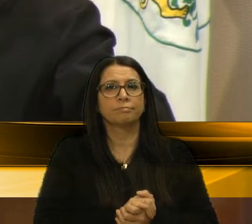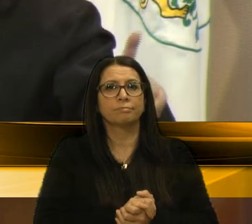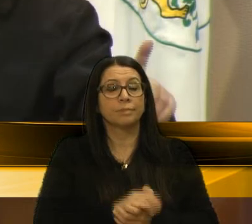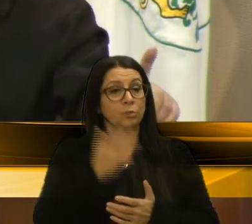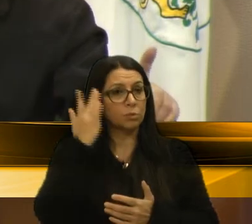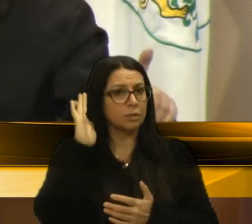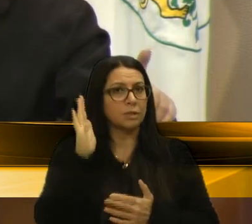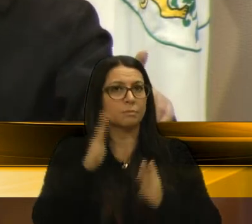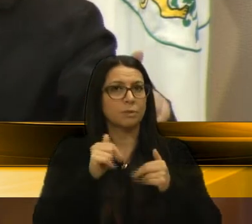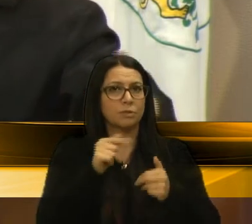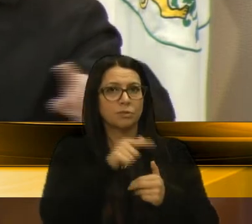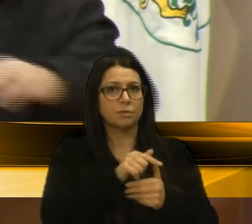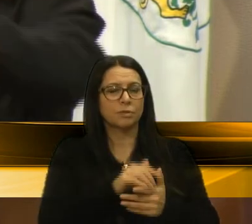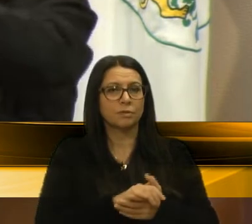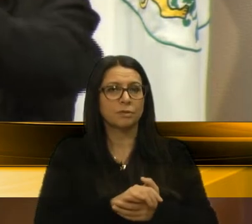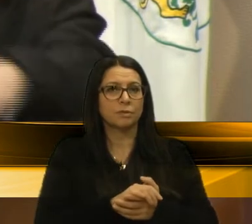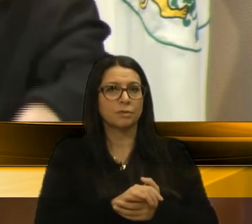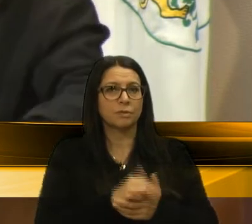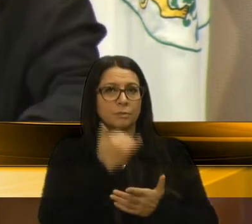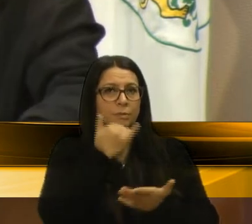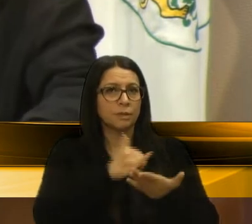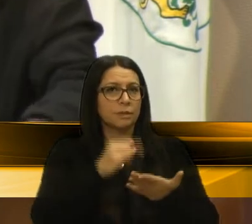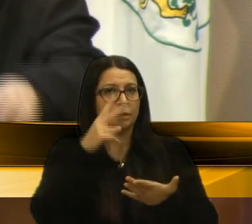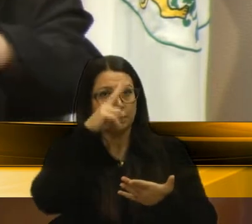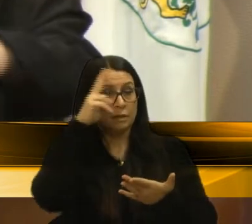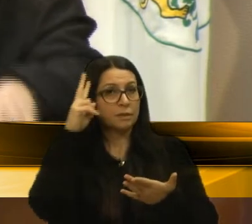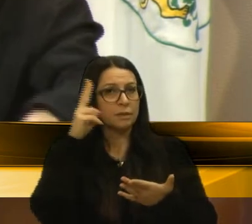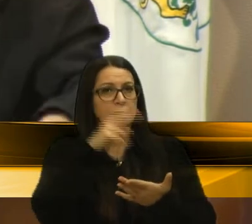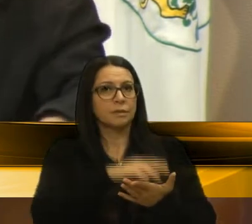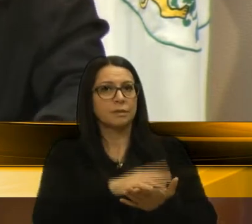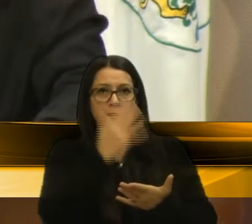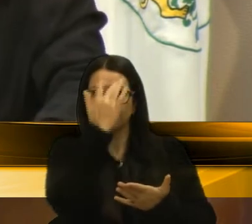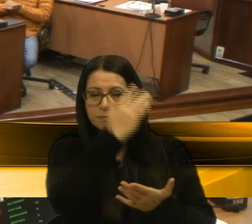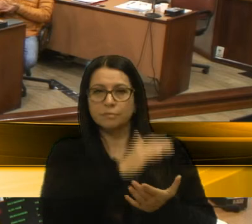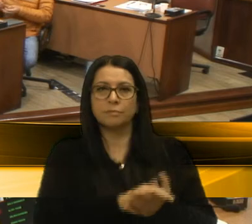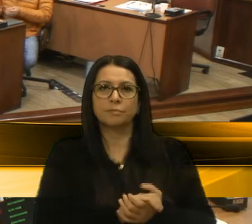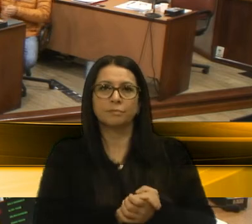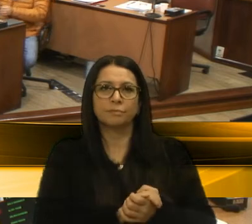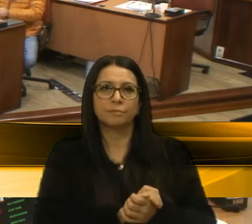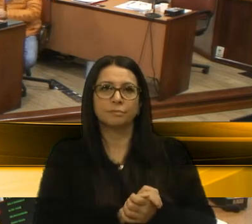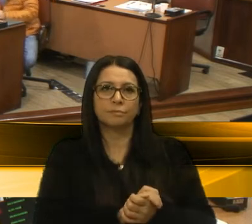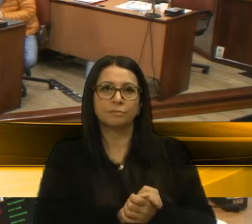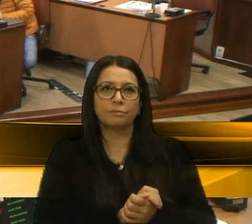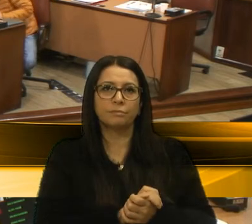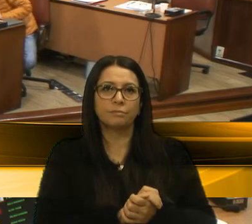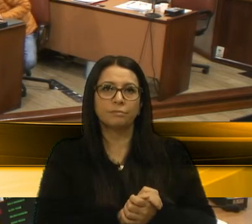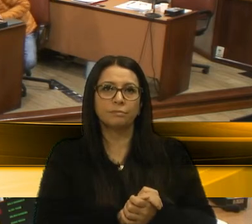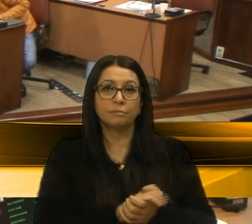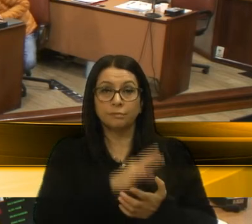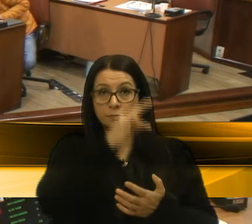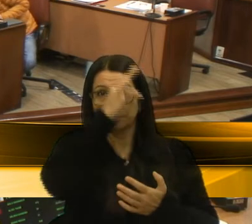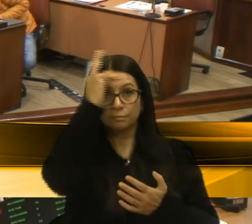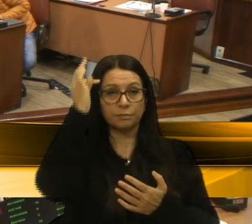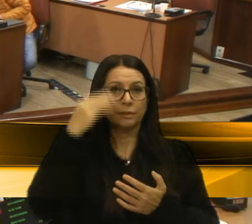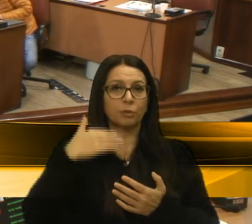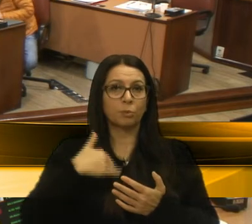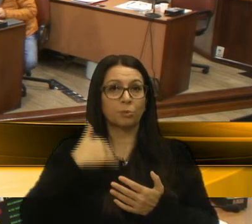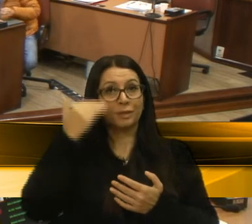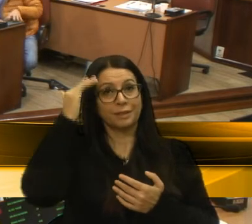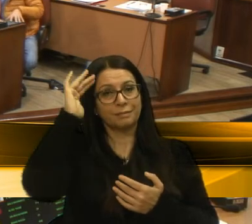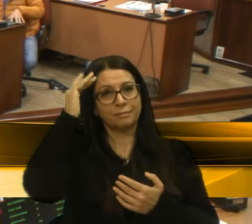se alguém mais me perguntou a parte, perdão, vereador Wes, vereador Adilar. Vereador Toigo, no meu entendimento,